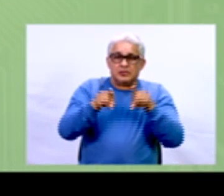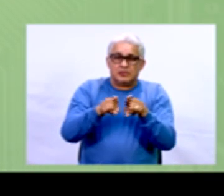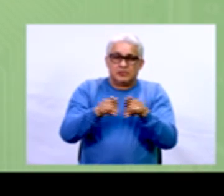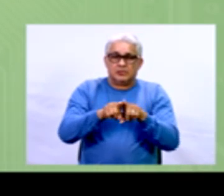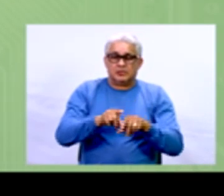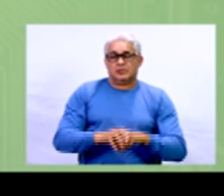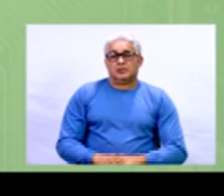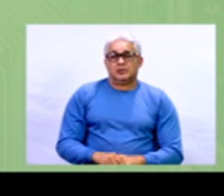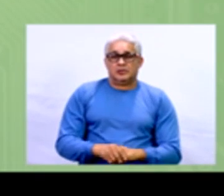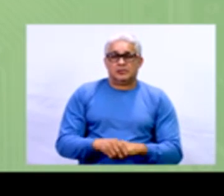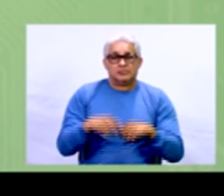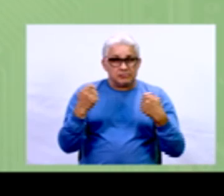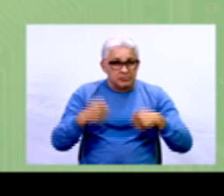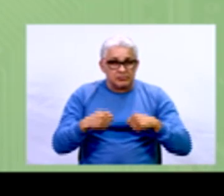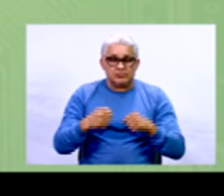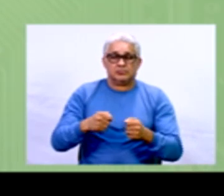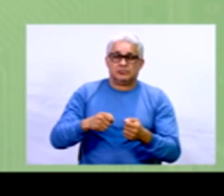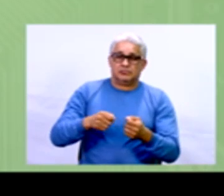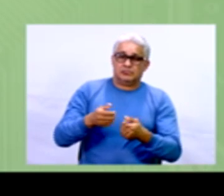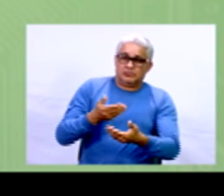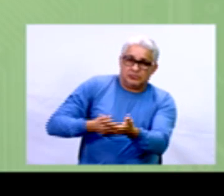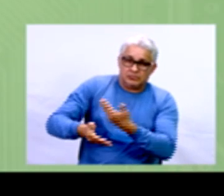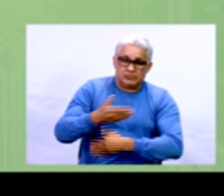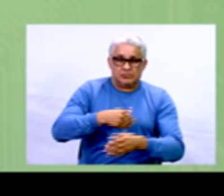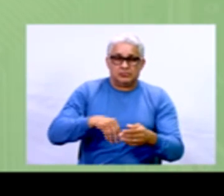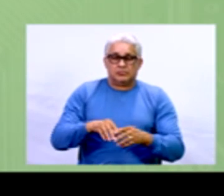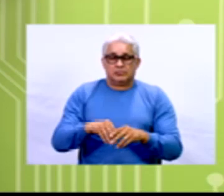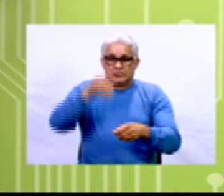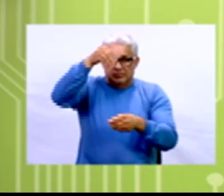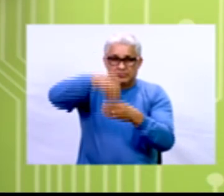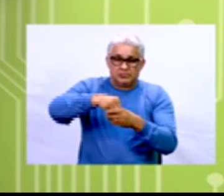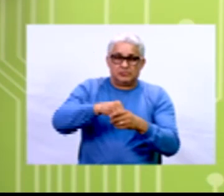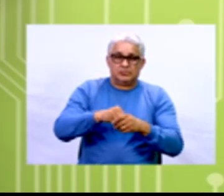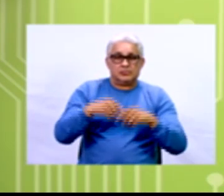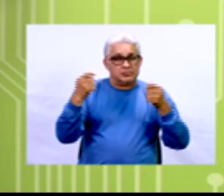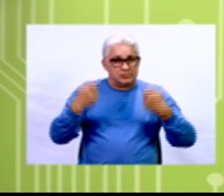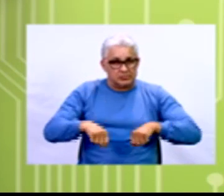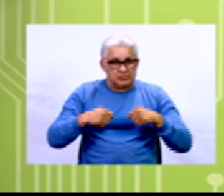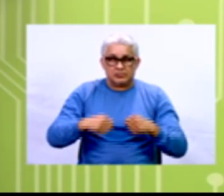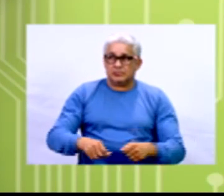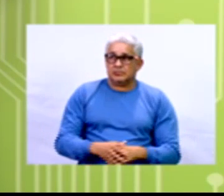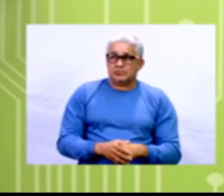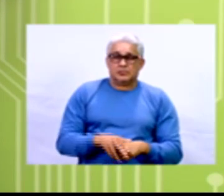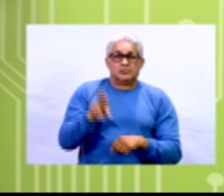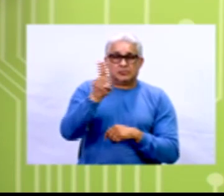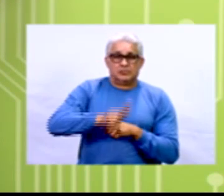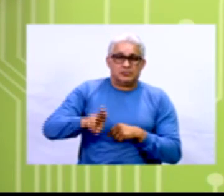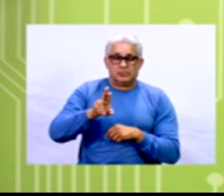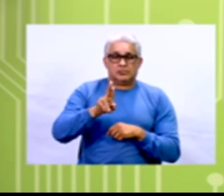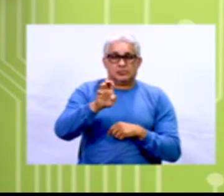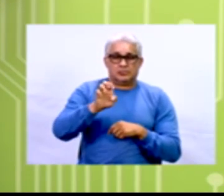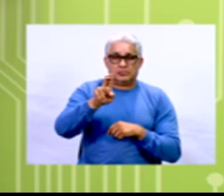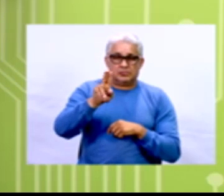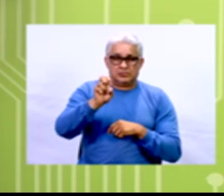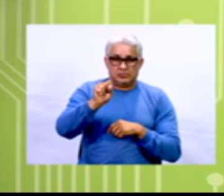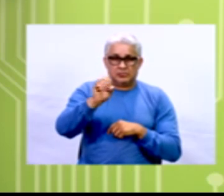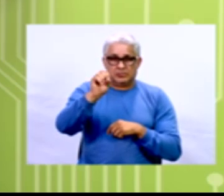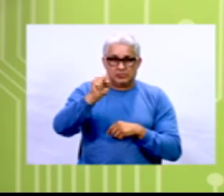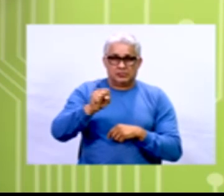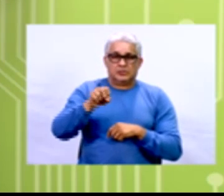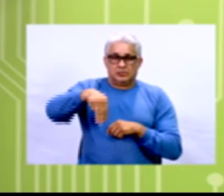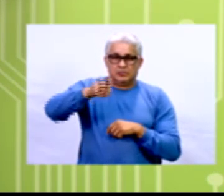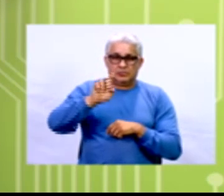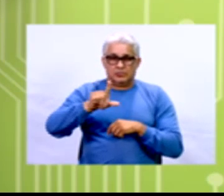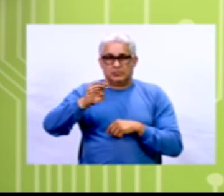requisitos relacionados à multimídia. Quais são os requisitos necessários para se utilizar um recurso multimídia? O que